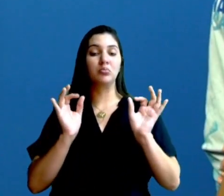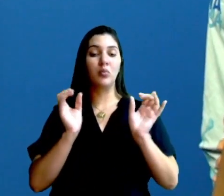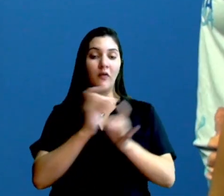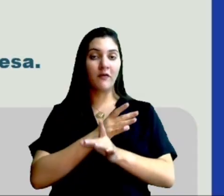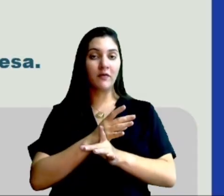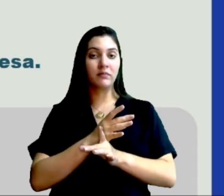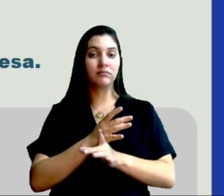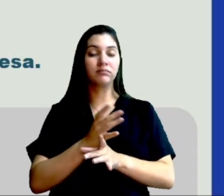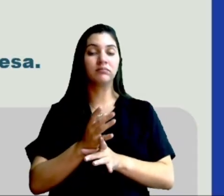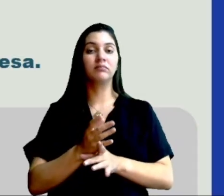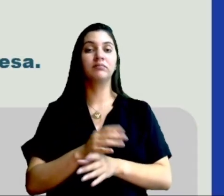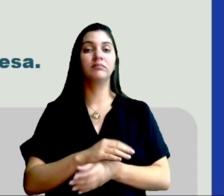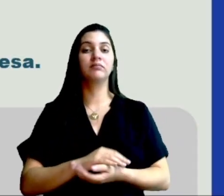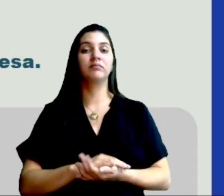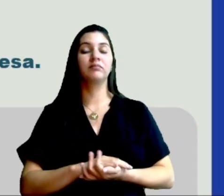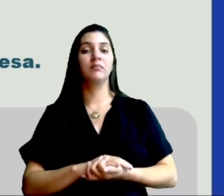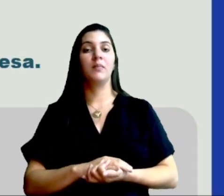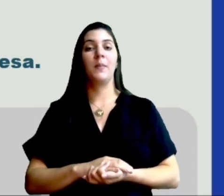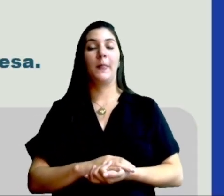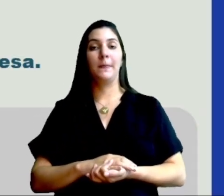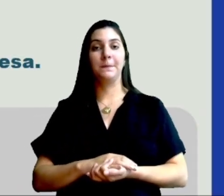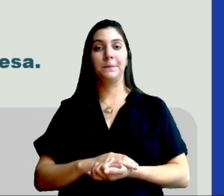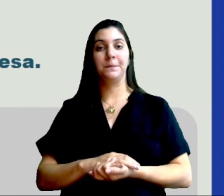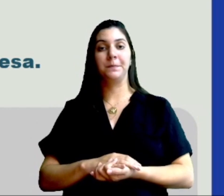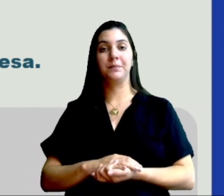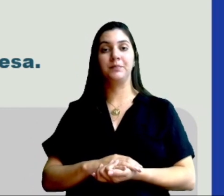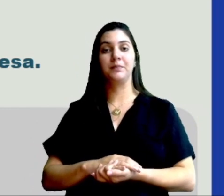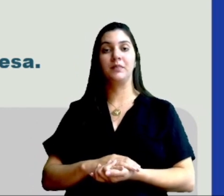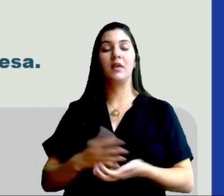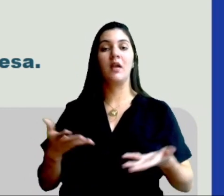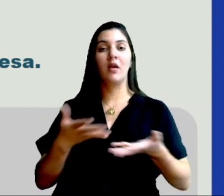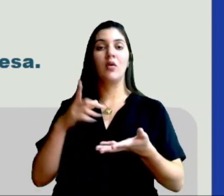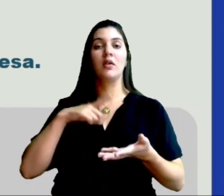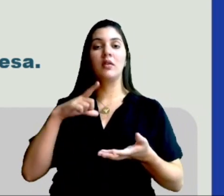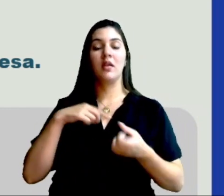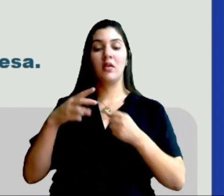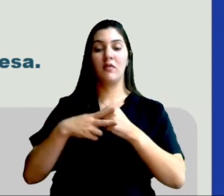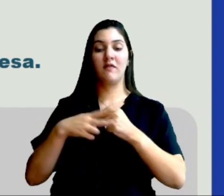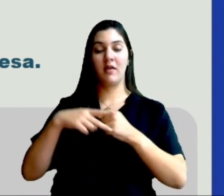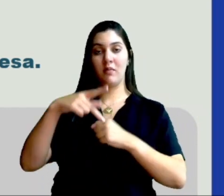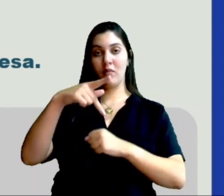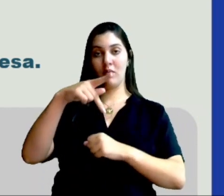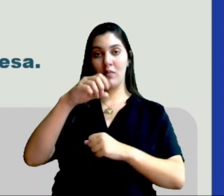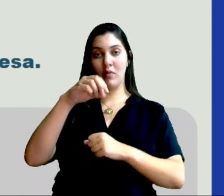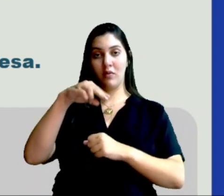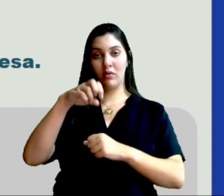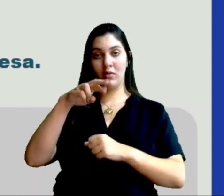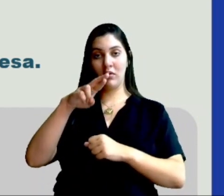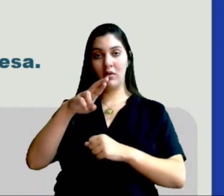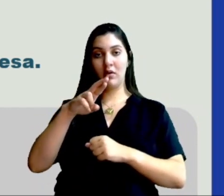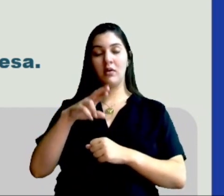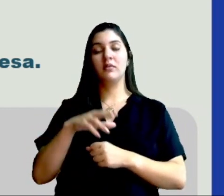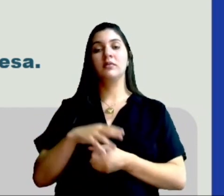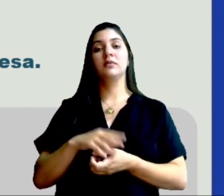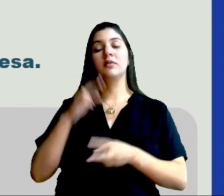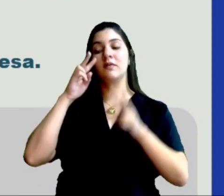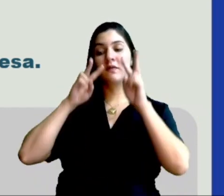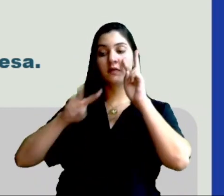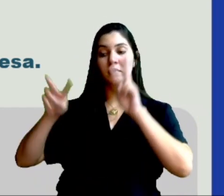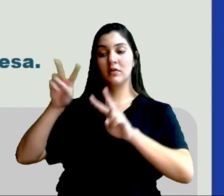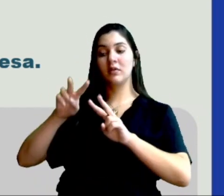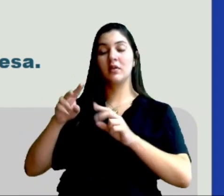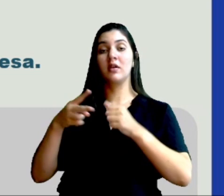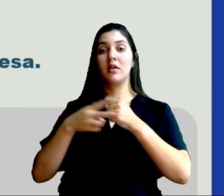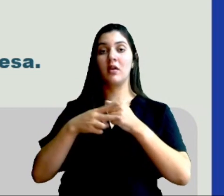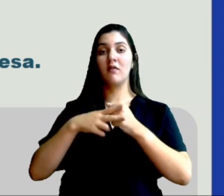ó, supongo que já, aí agora a gente tem o verbo poner, que a gente viu que